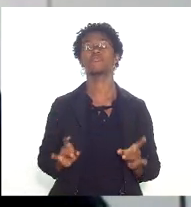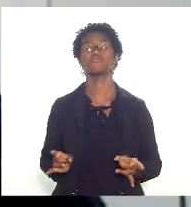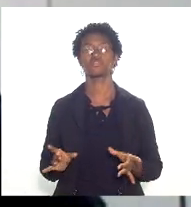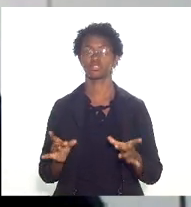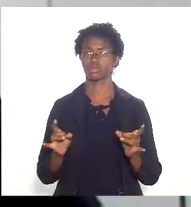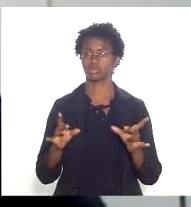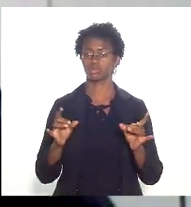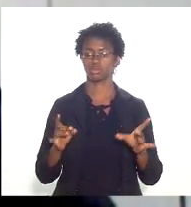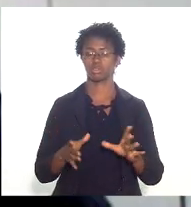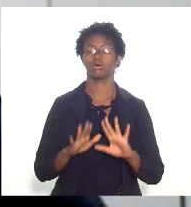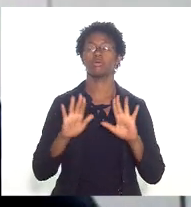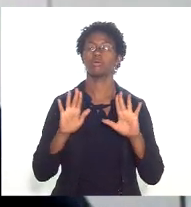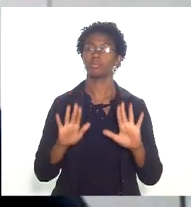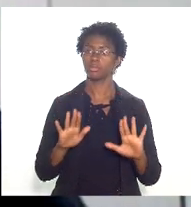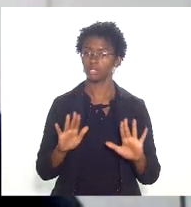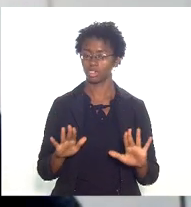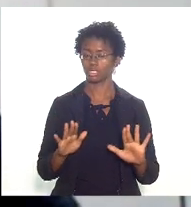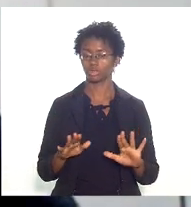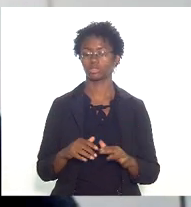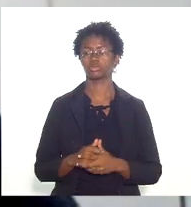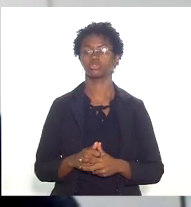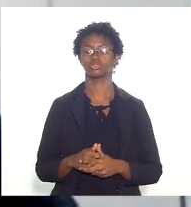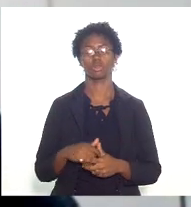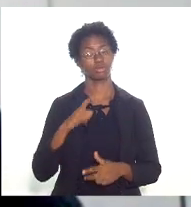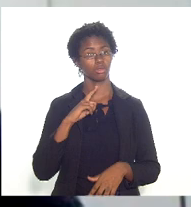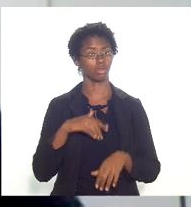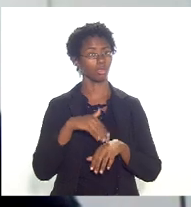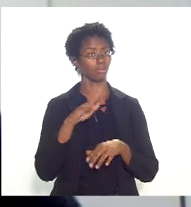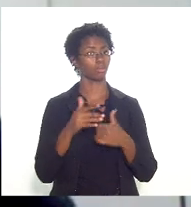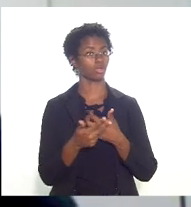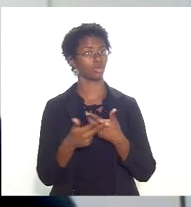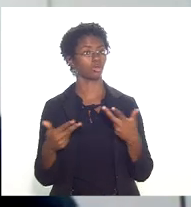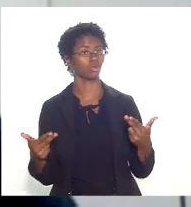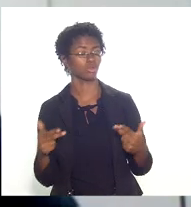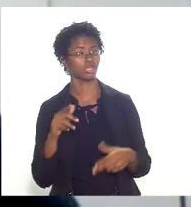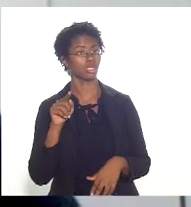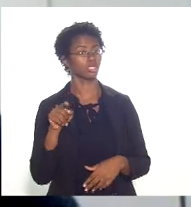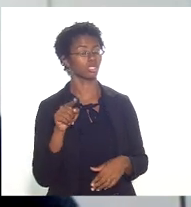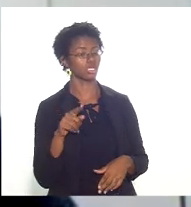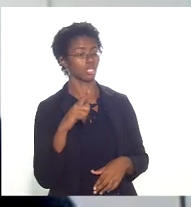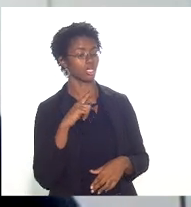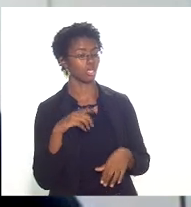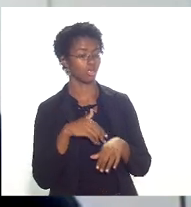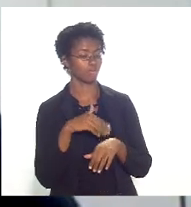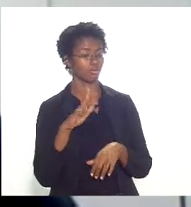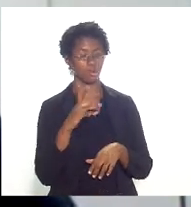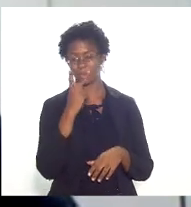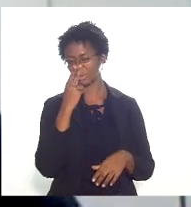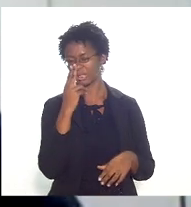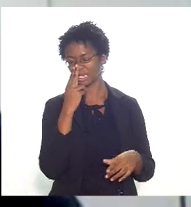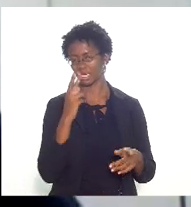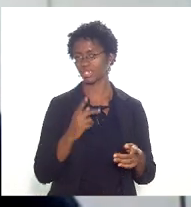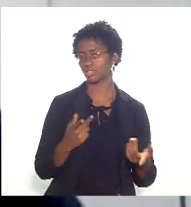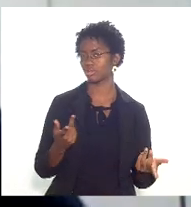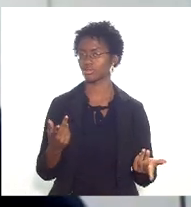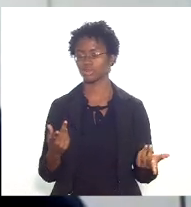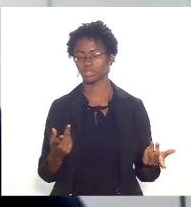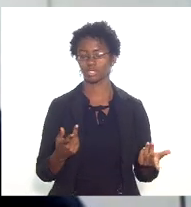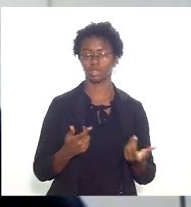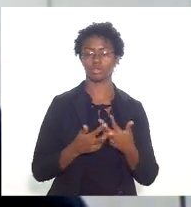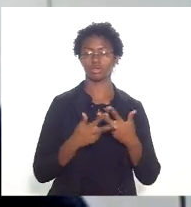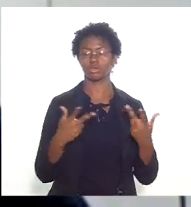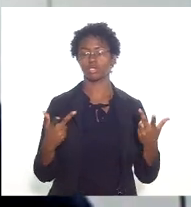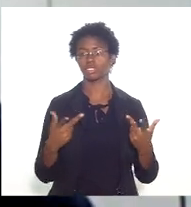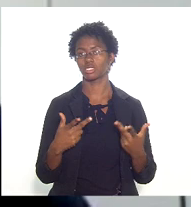lucratividade mas essa privatização a ter mais elemento essa privatização a fruta com uma estampagem para o estado do Rio de Janeiro tem